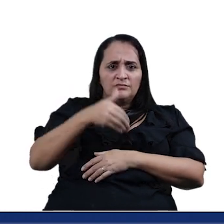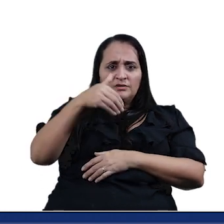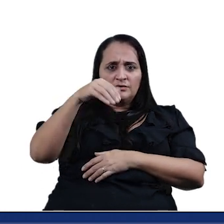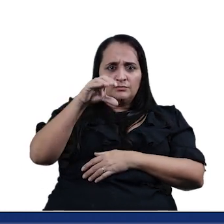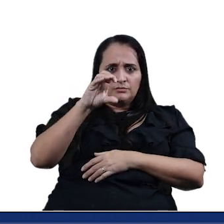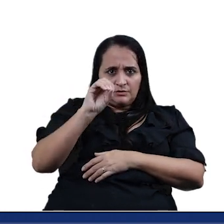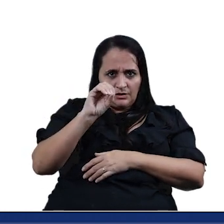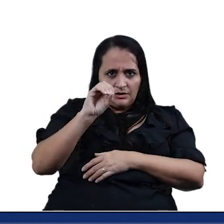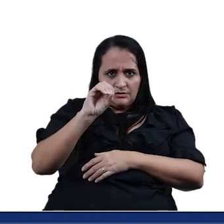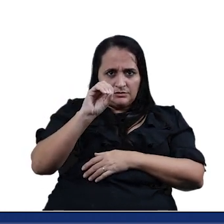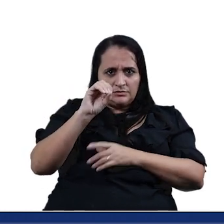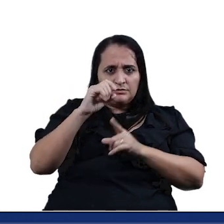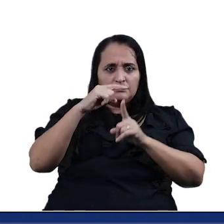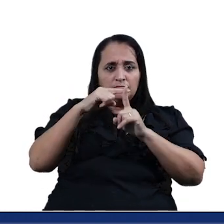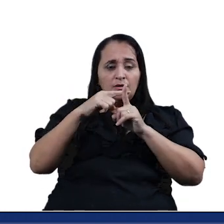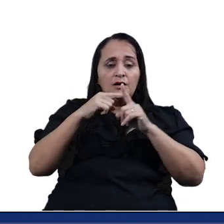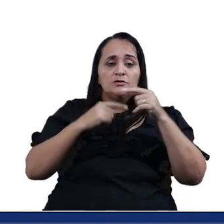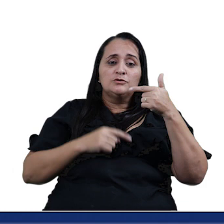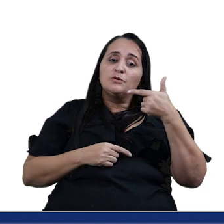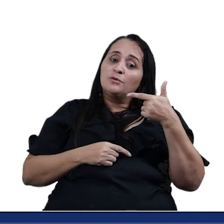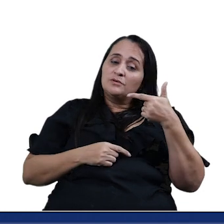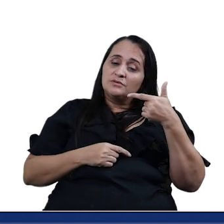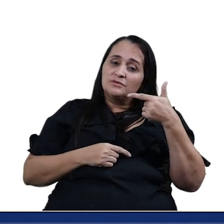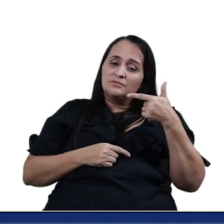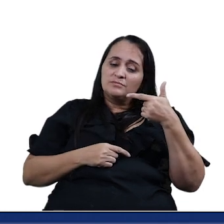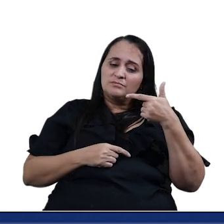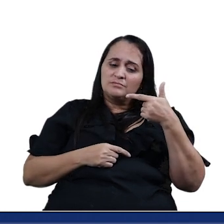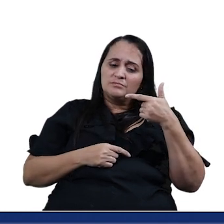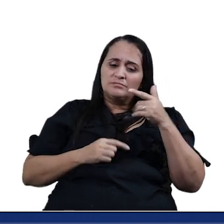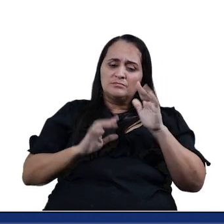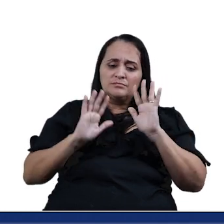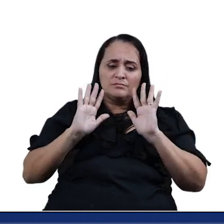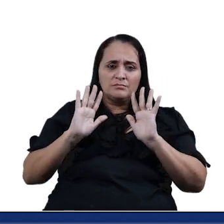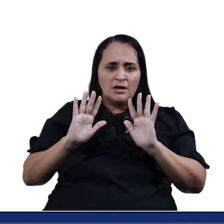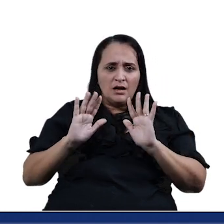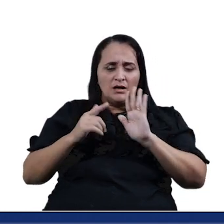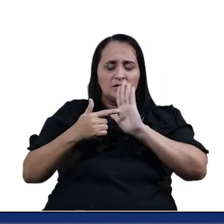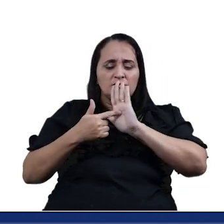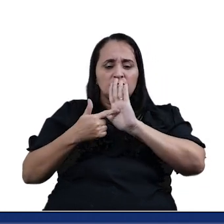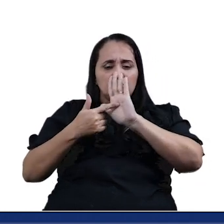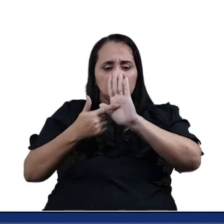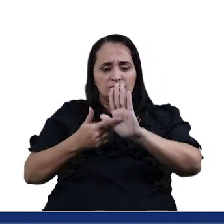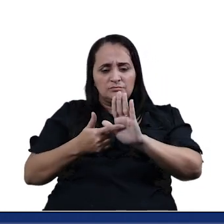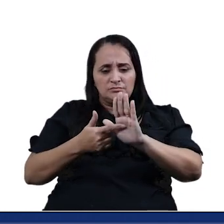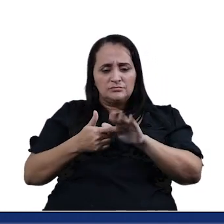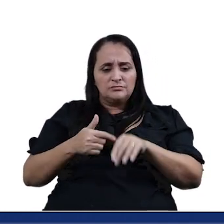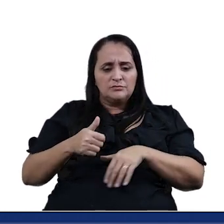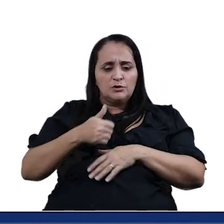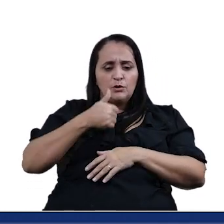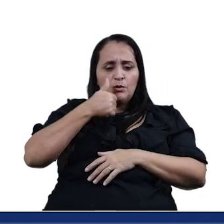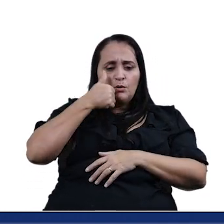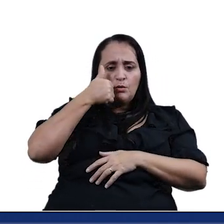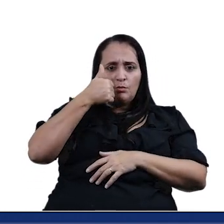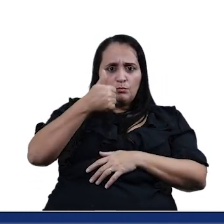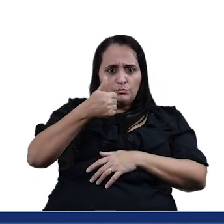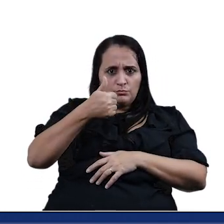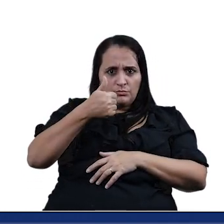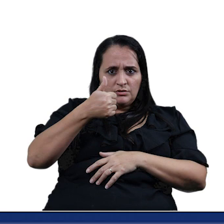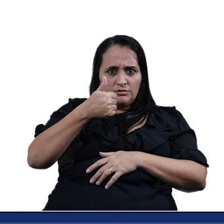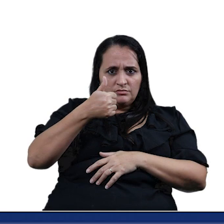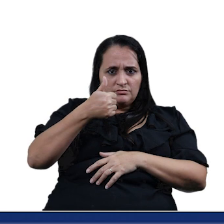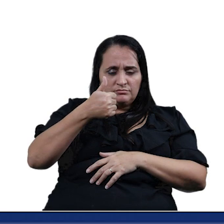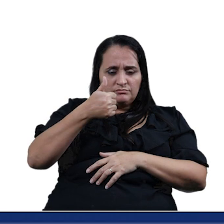número 10 mais o número 2. Pois o 1 representa uma